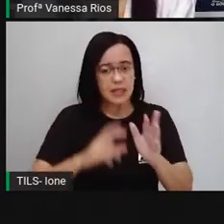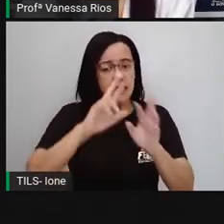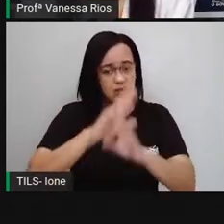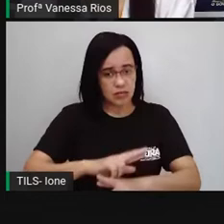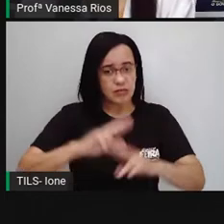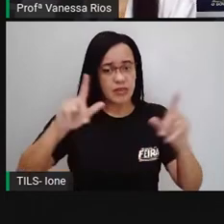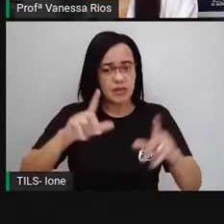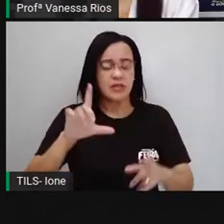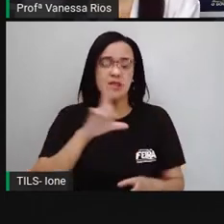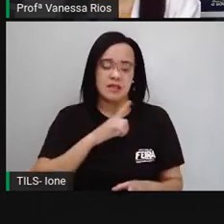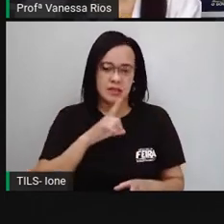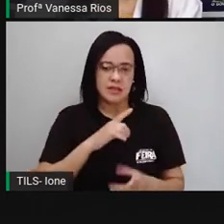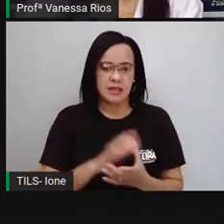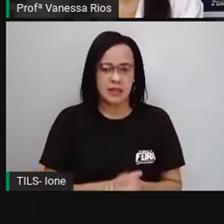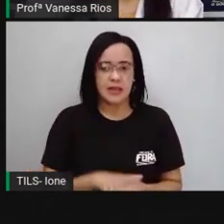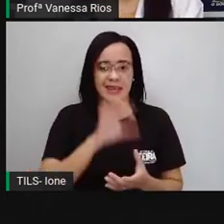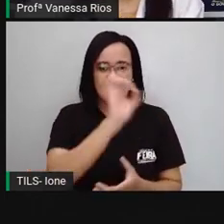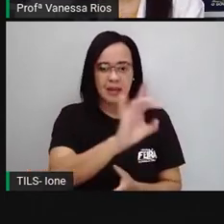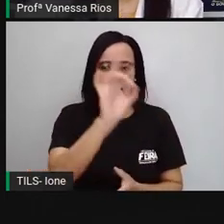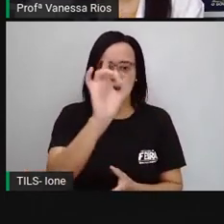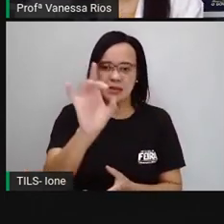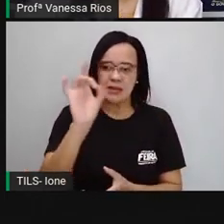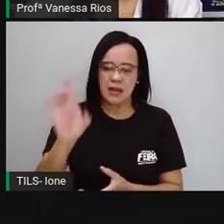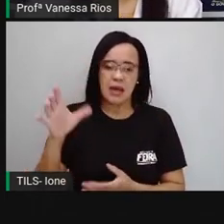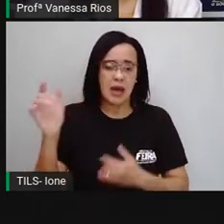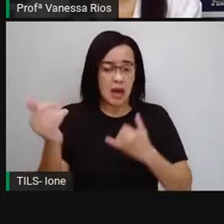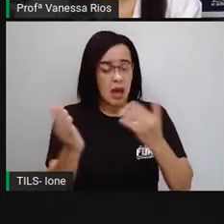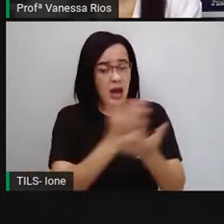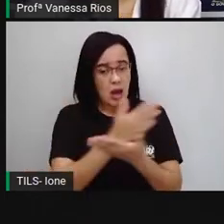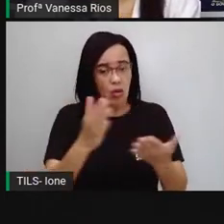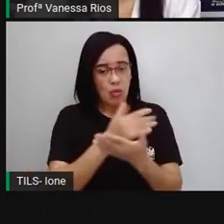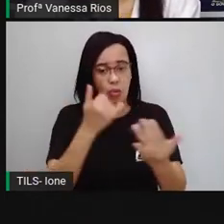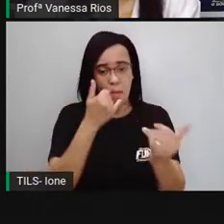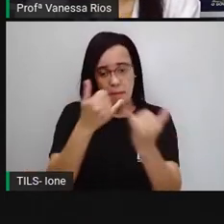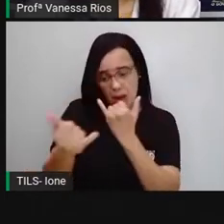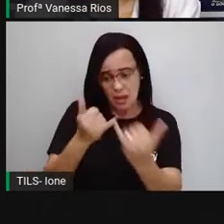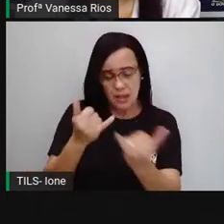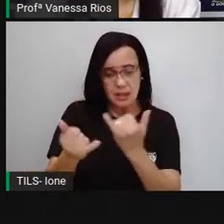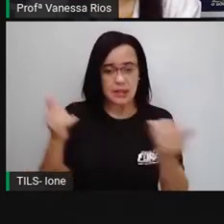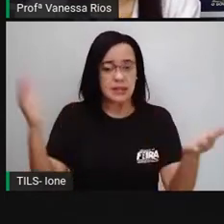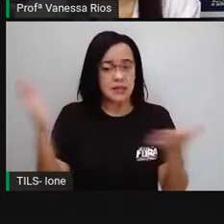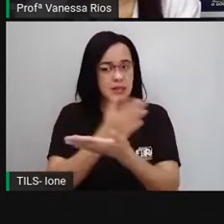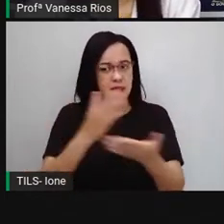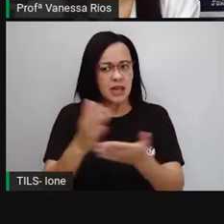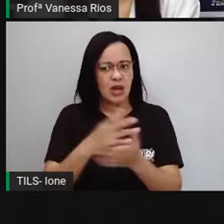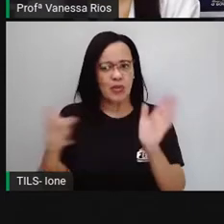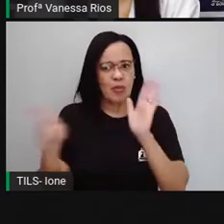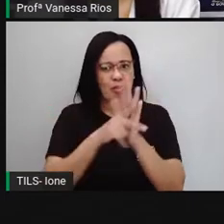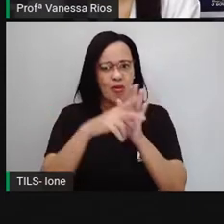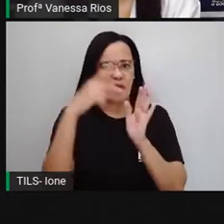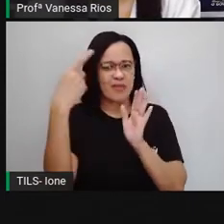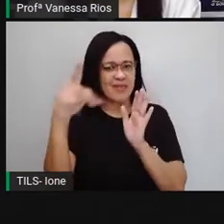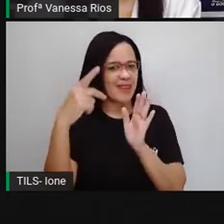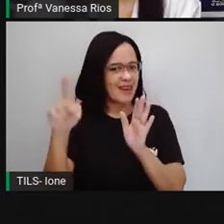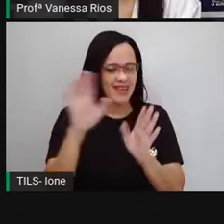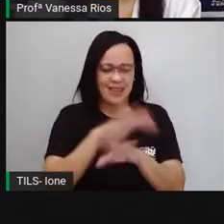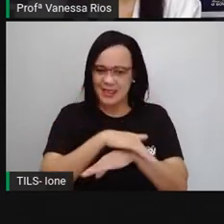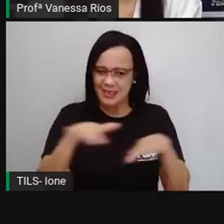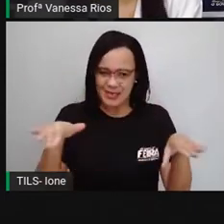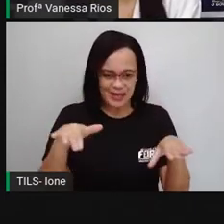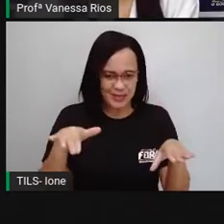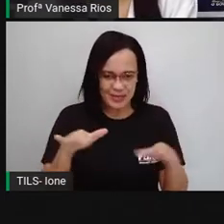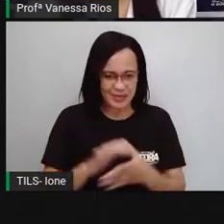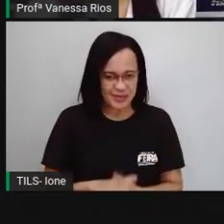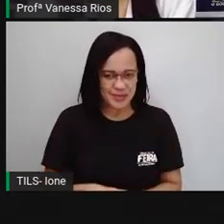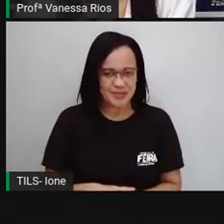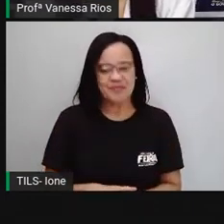né? Existem aí semelhanças, mas existem também as particularidades, existem as diferenças,